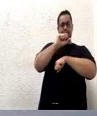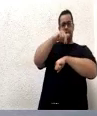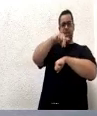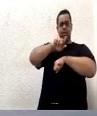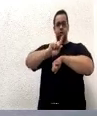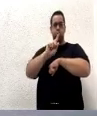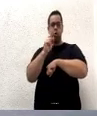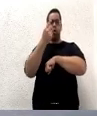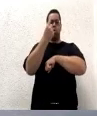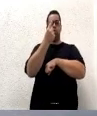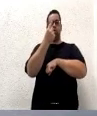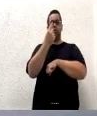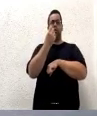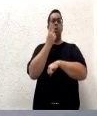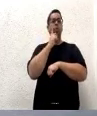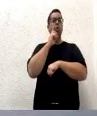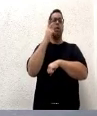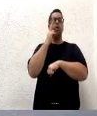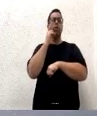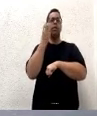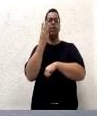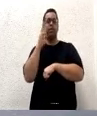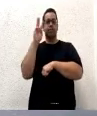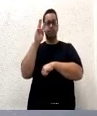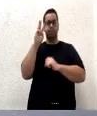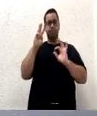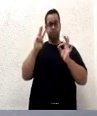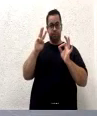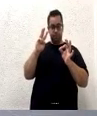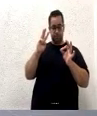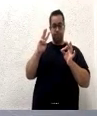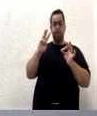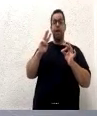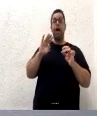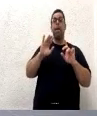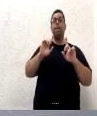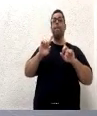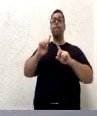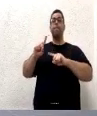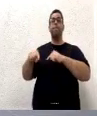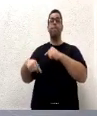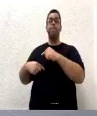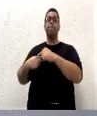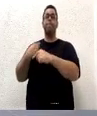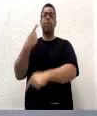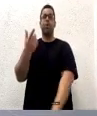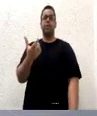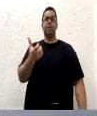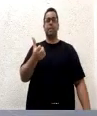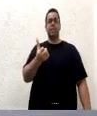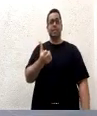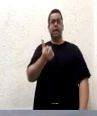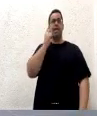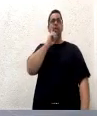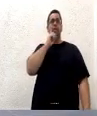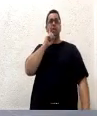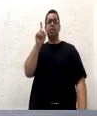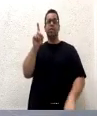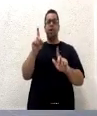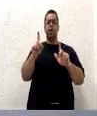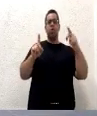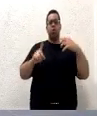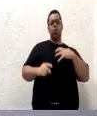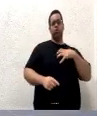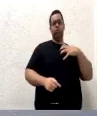ele vai começar a identificar IgM. Isso quer dizer o quê? Que eu já adquiri anticorpo, mas eu ainda estou na fase de transmissão. E